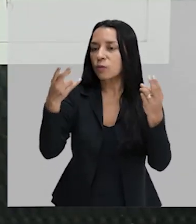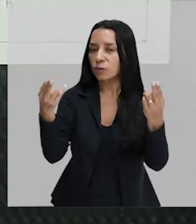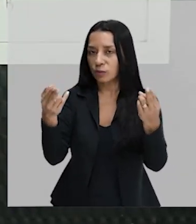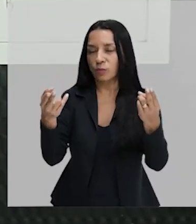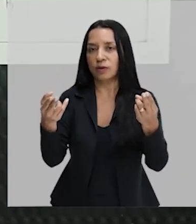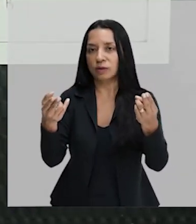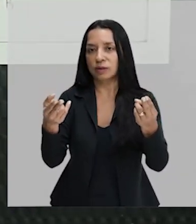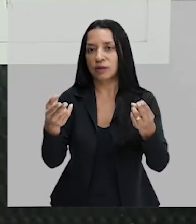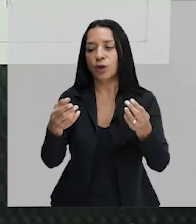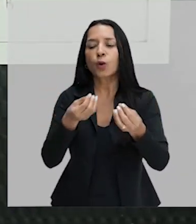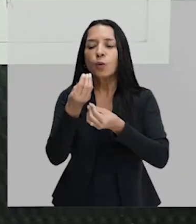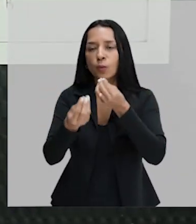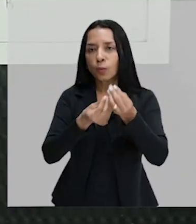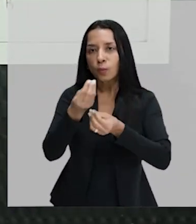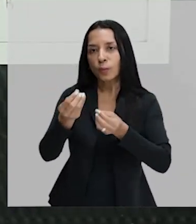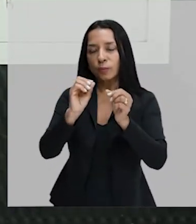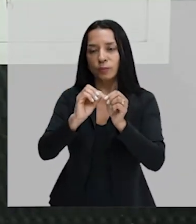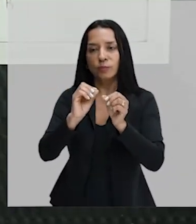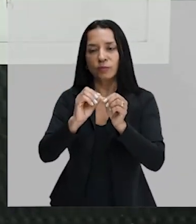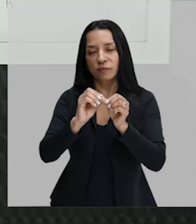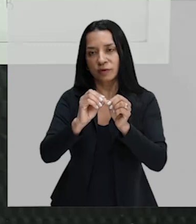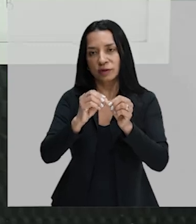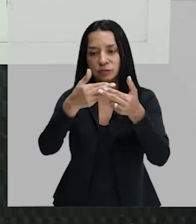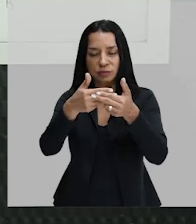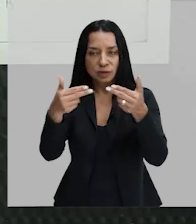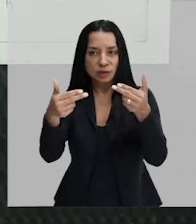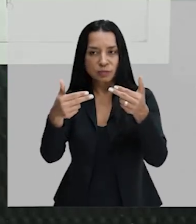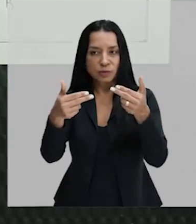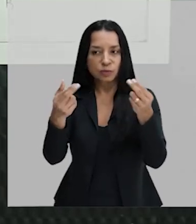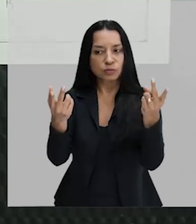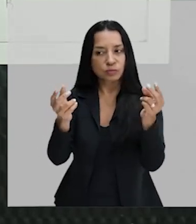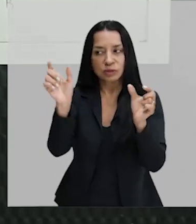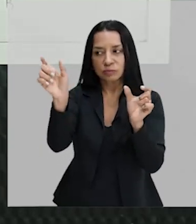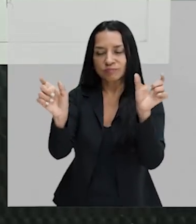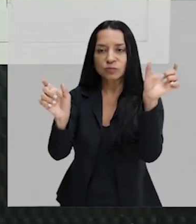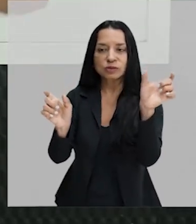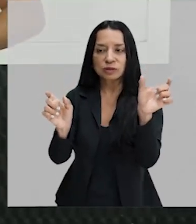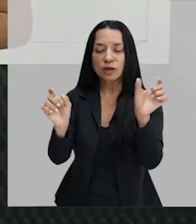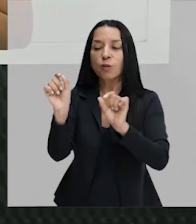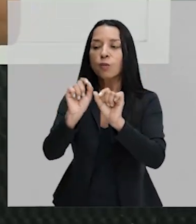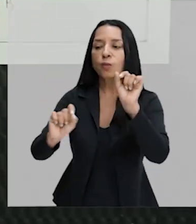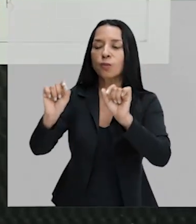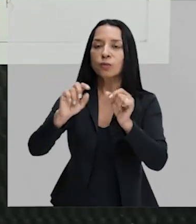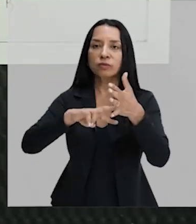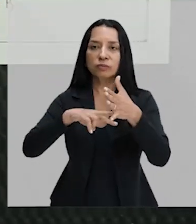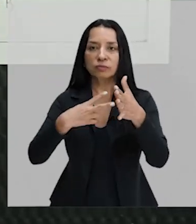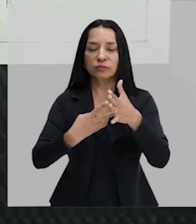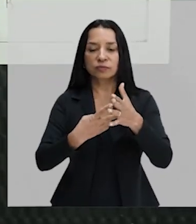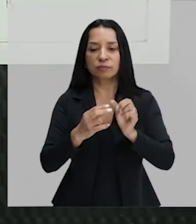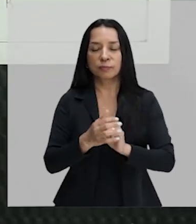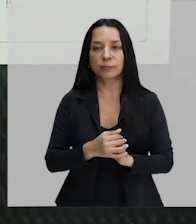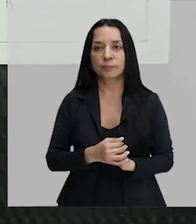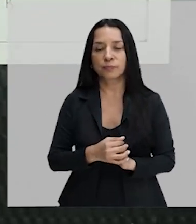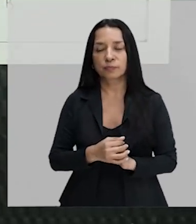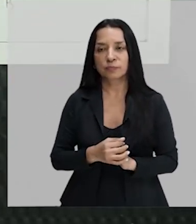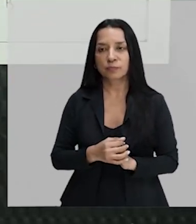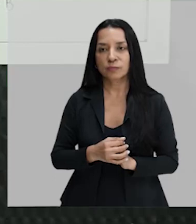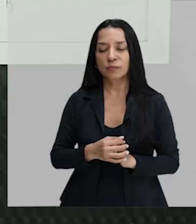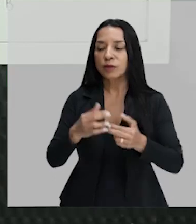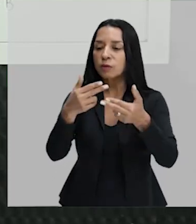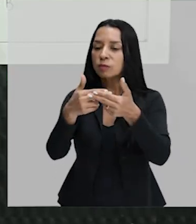obtida com a adição dos elementos de mesma posição. O que são os elementos de mesma posição? Olha, são